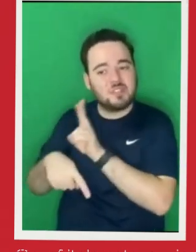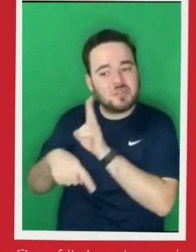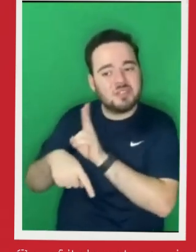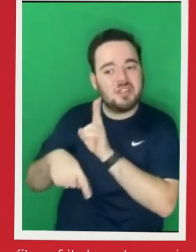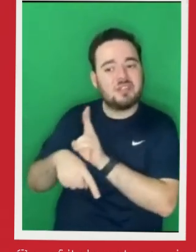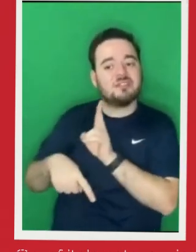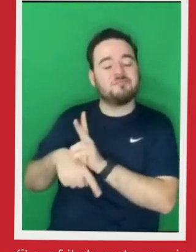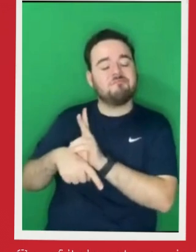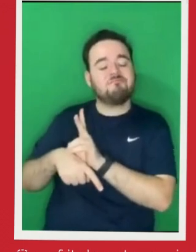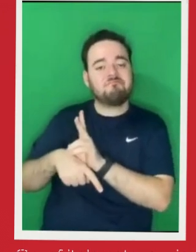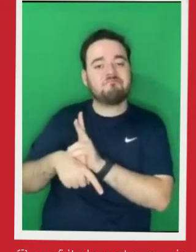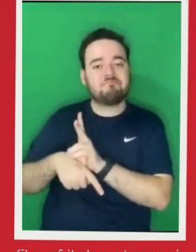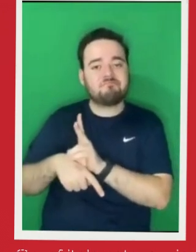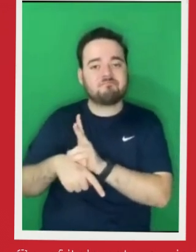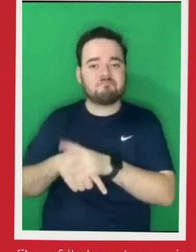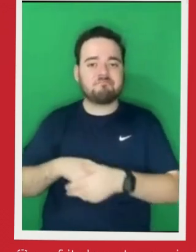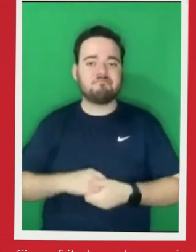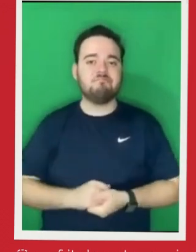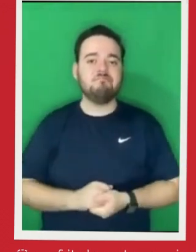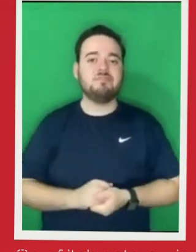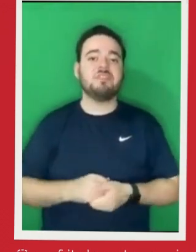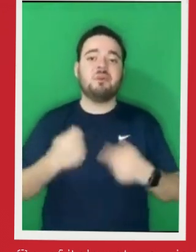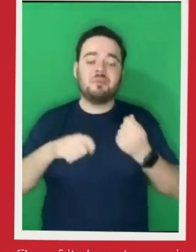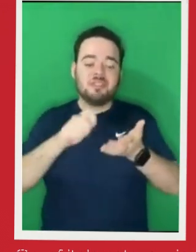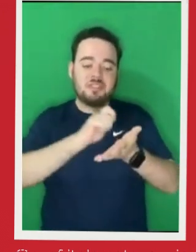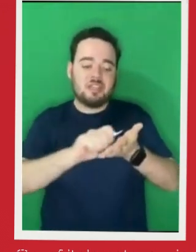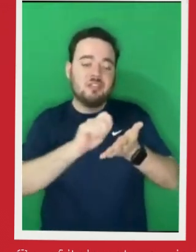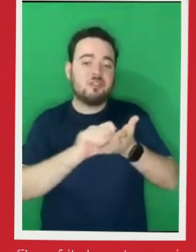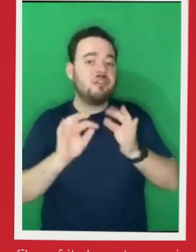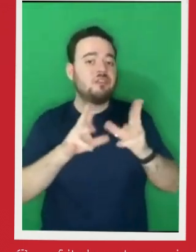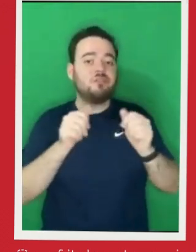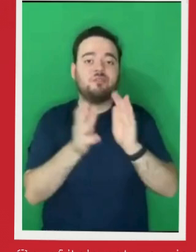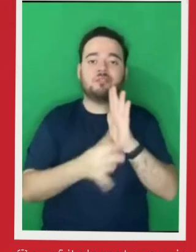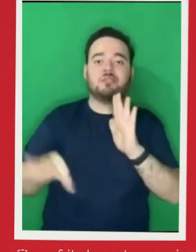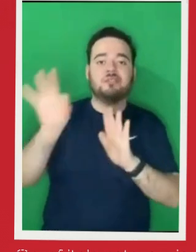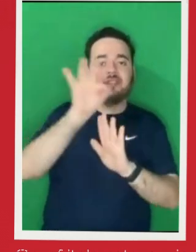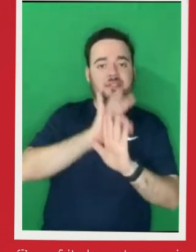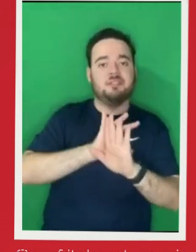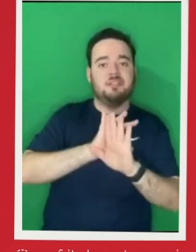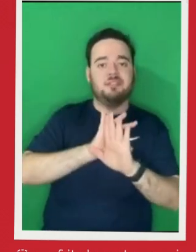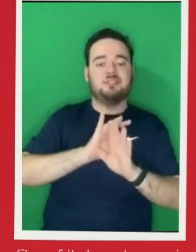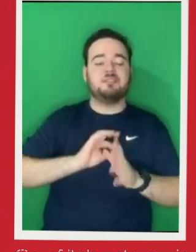cuidados. Então, coloca isso no seu calendário também.